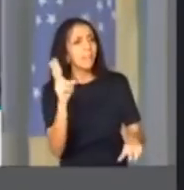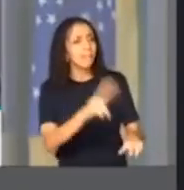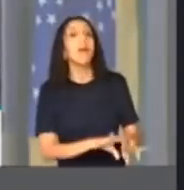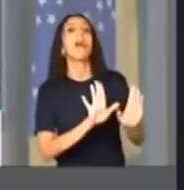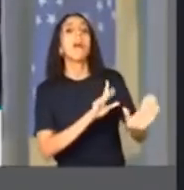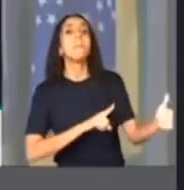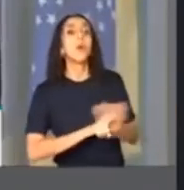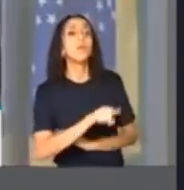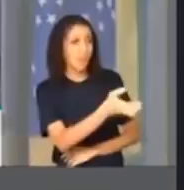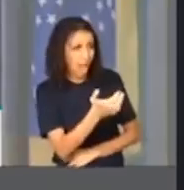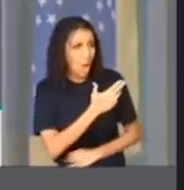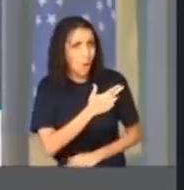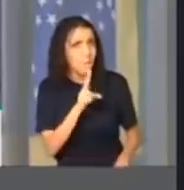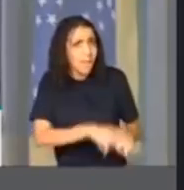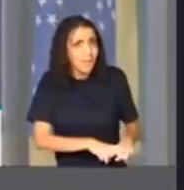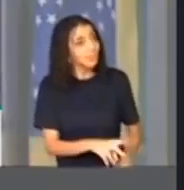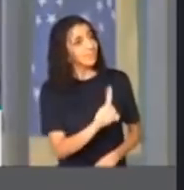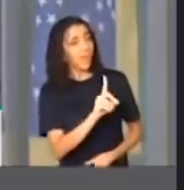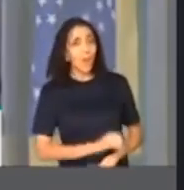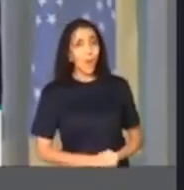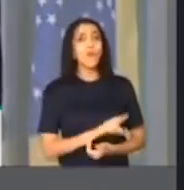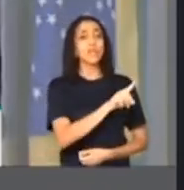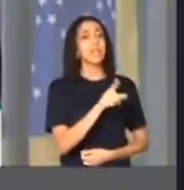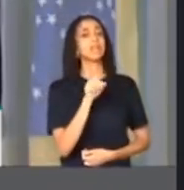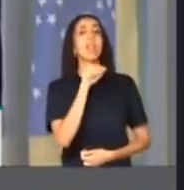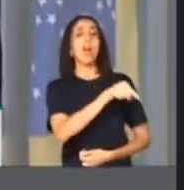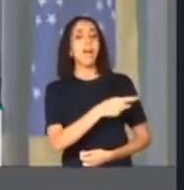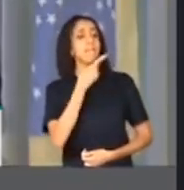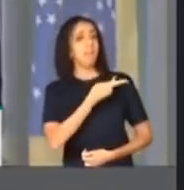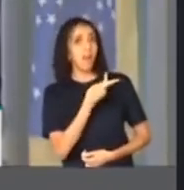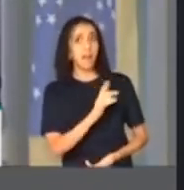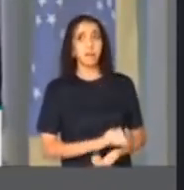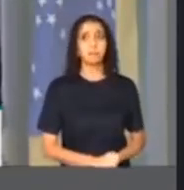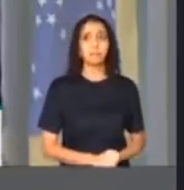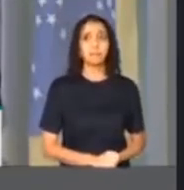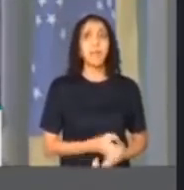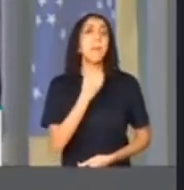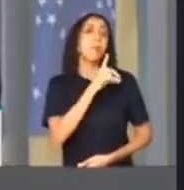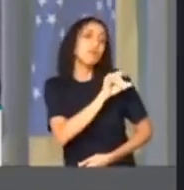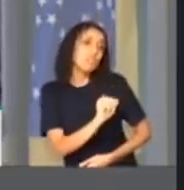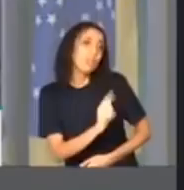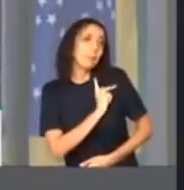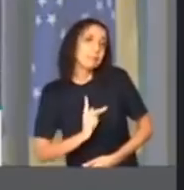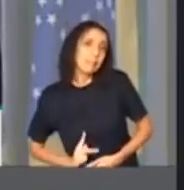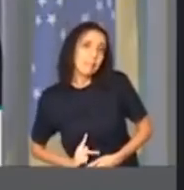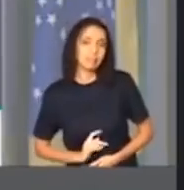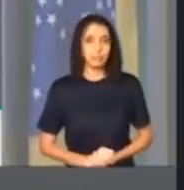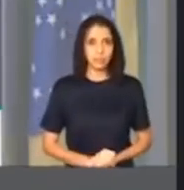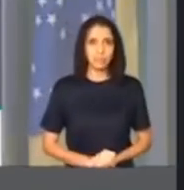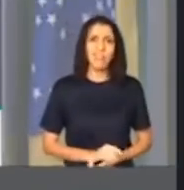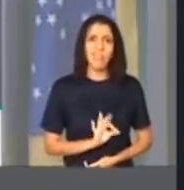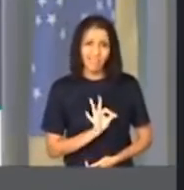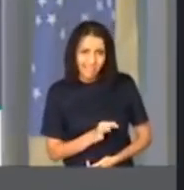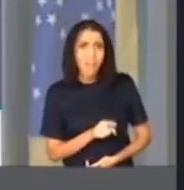vocês querem o Lula preso? Não. Vocês vão lá na frente fazer bom dia, presidente. É